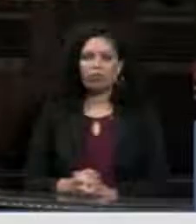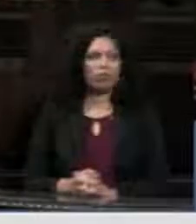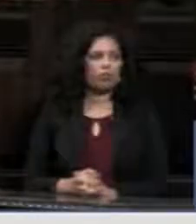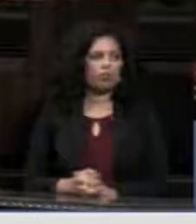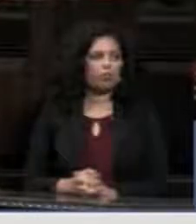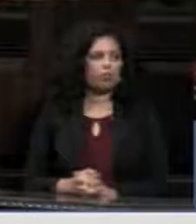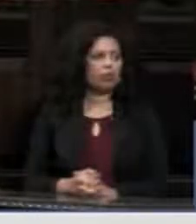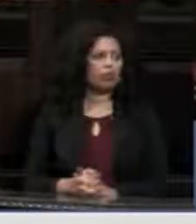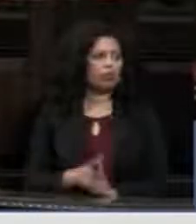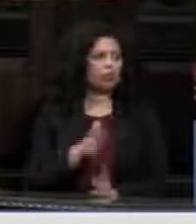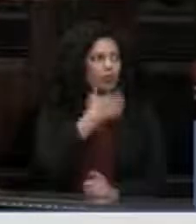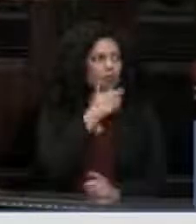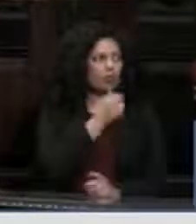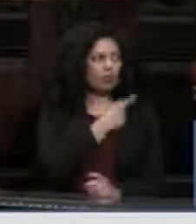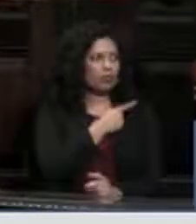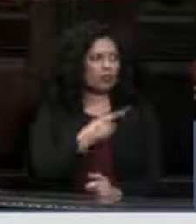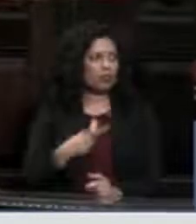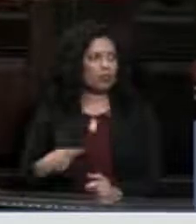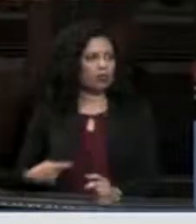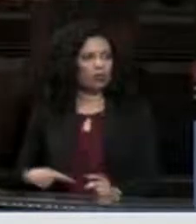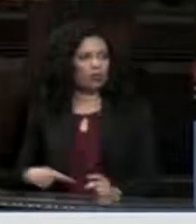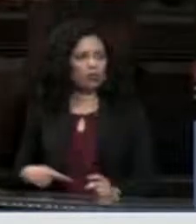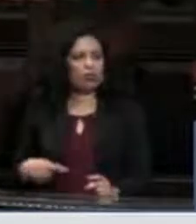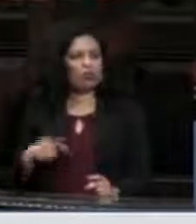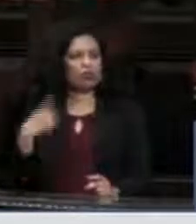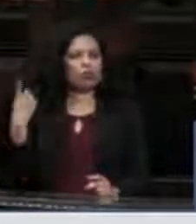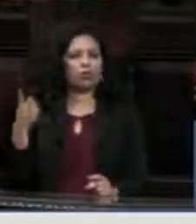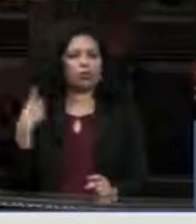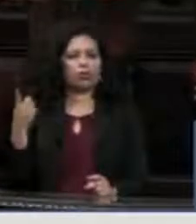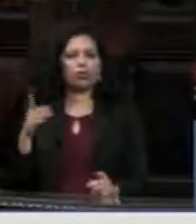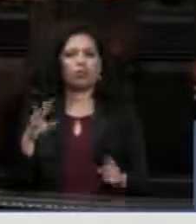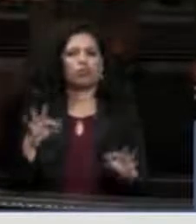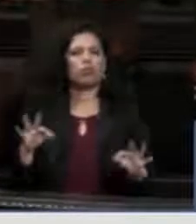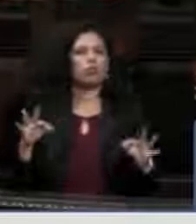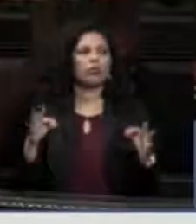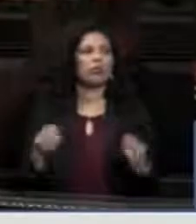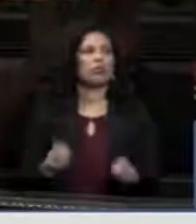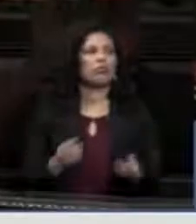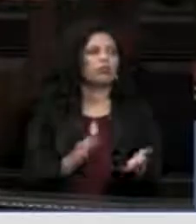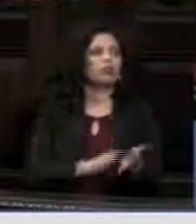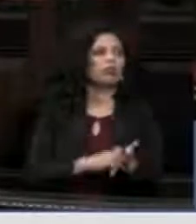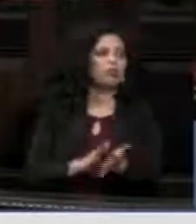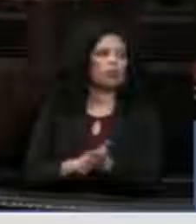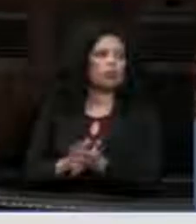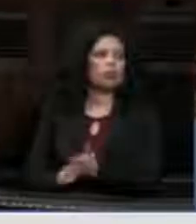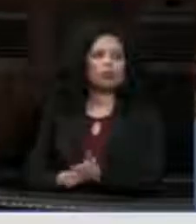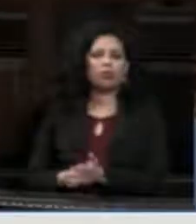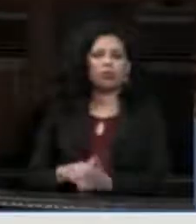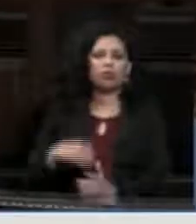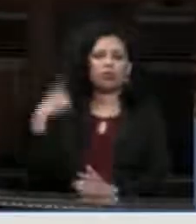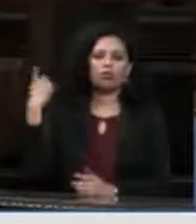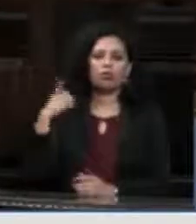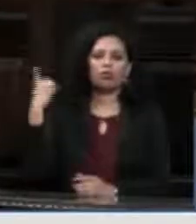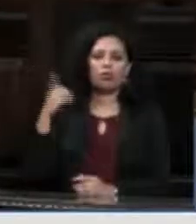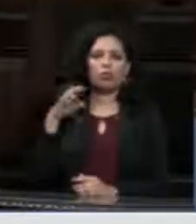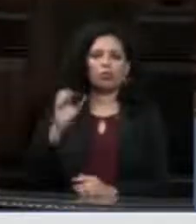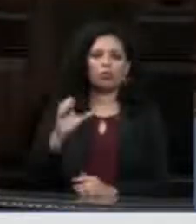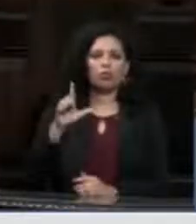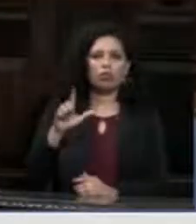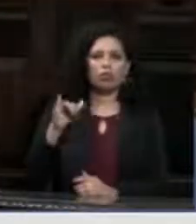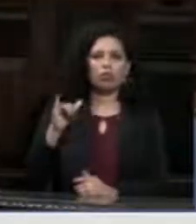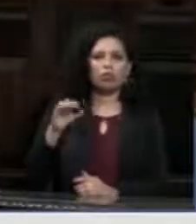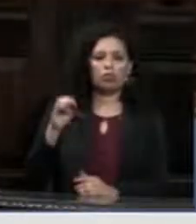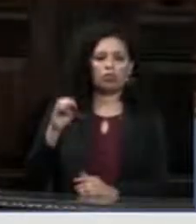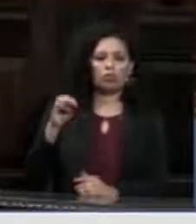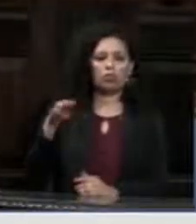Boa tarde, senhor presidente. Boa tarde, demais deputados. Parabenizo o deputado Eleomar Coelho, que presidiu os trabalhos da